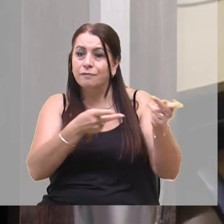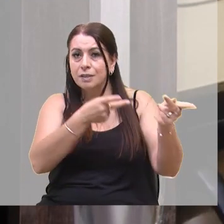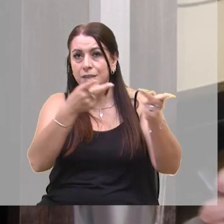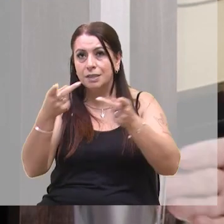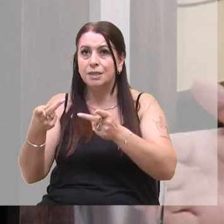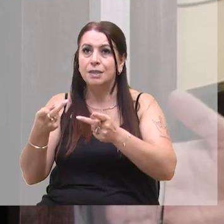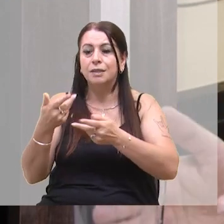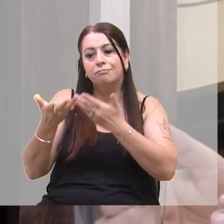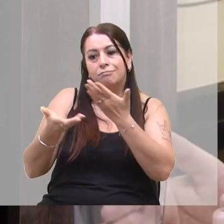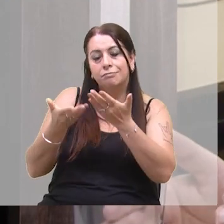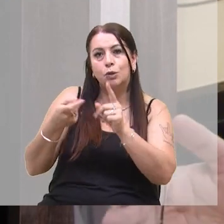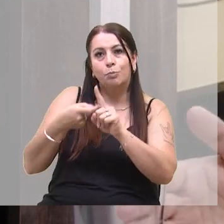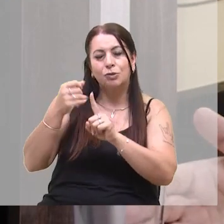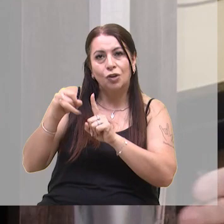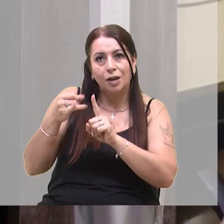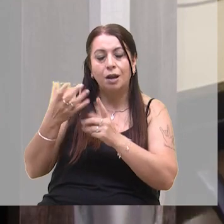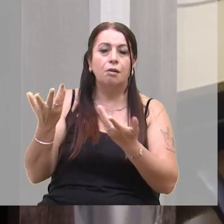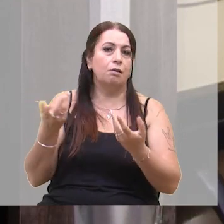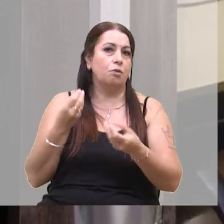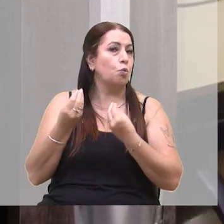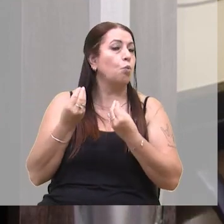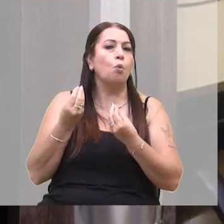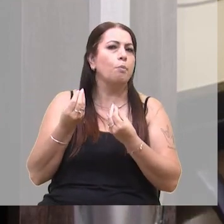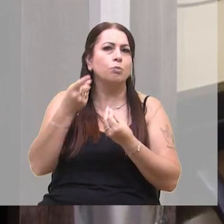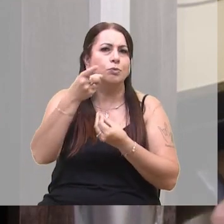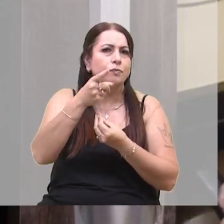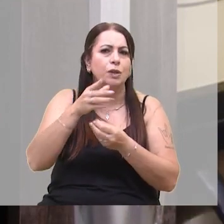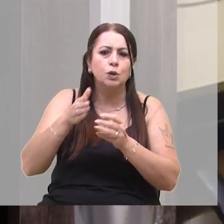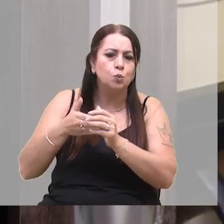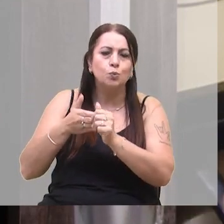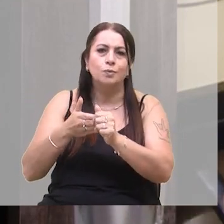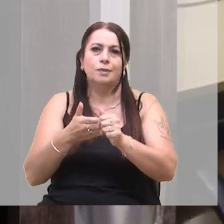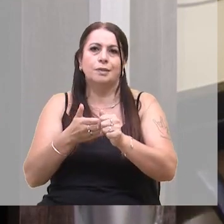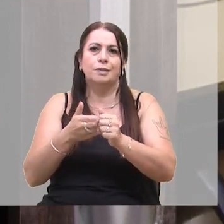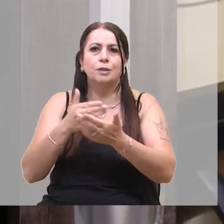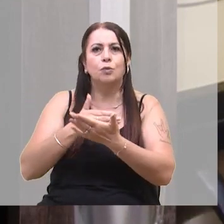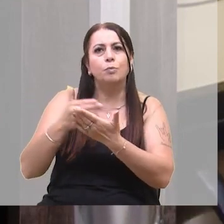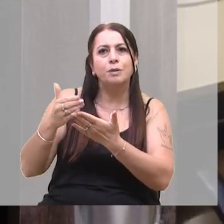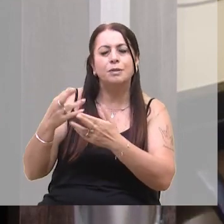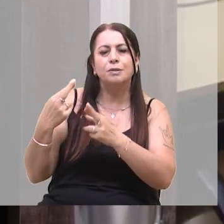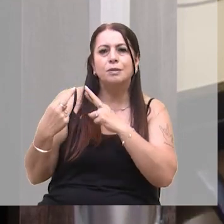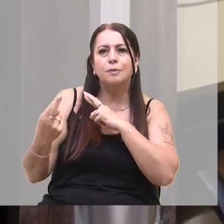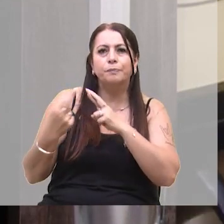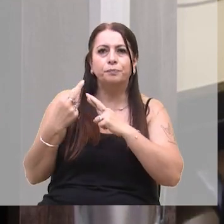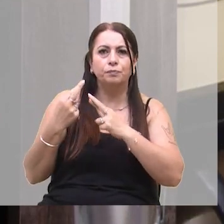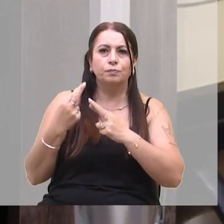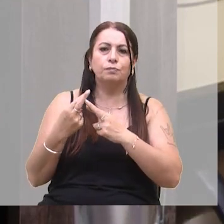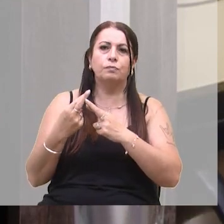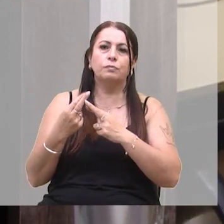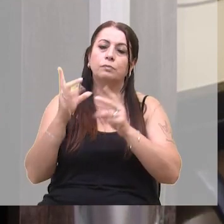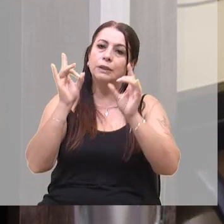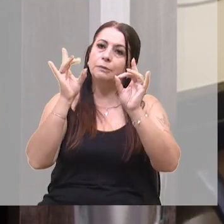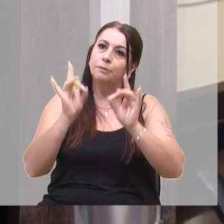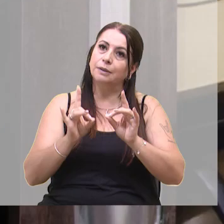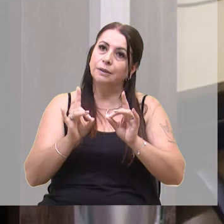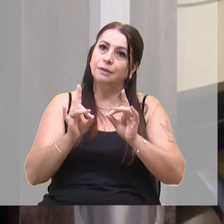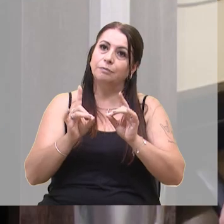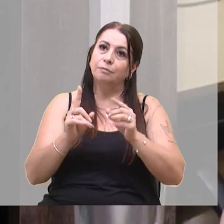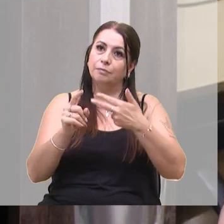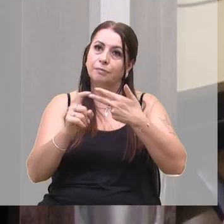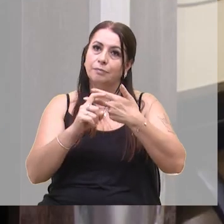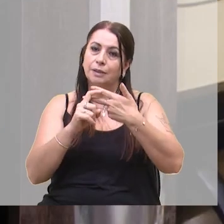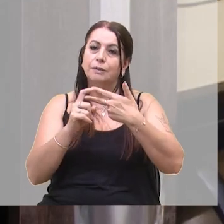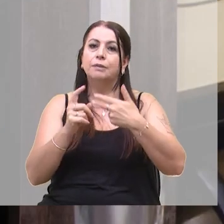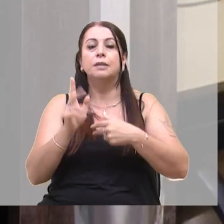acaba fazendo uma visita de cortesia já no mês de janeiro. Então, como que a senhora vai conduzir esse início de relacionamento,